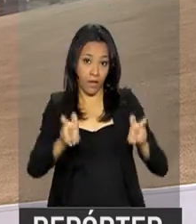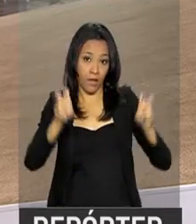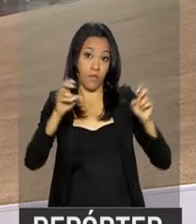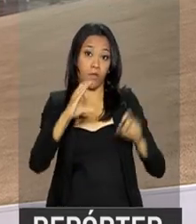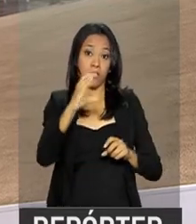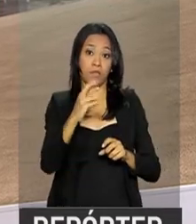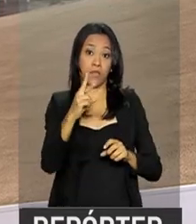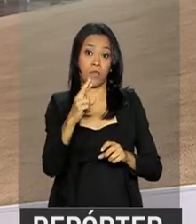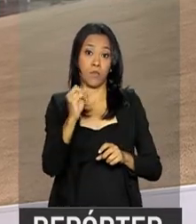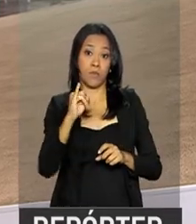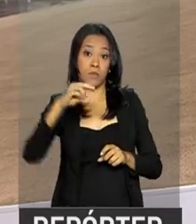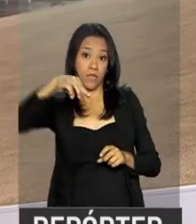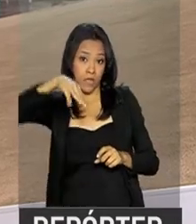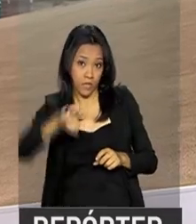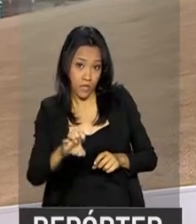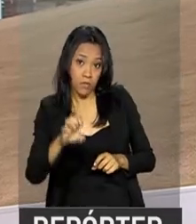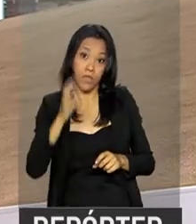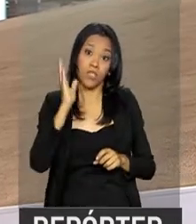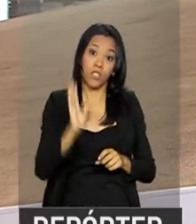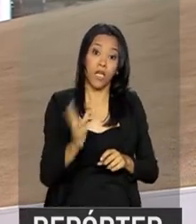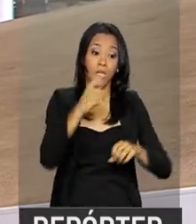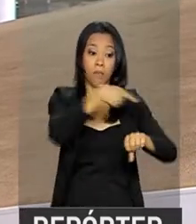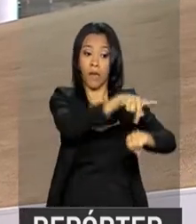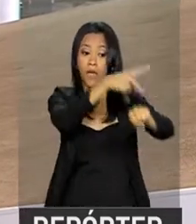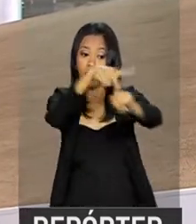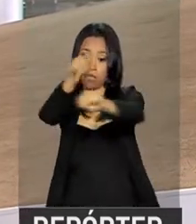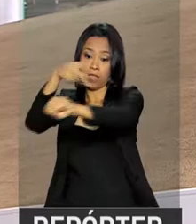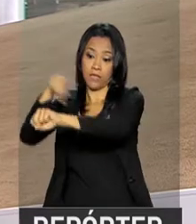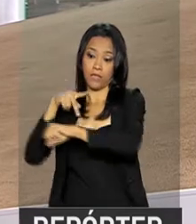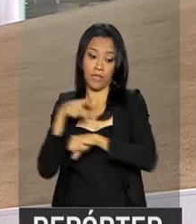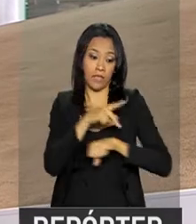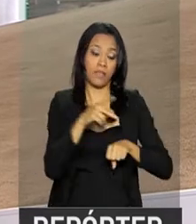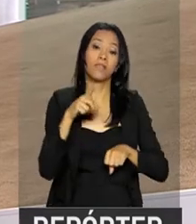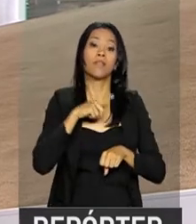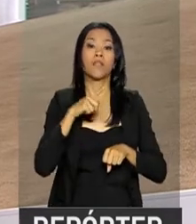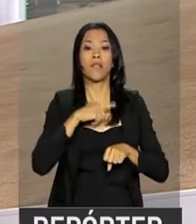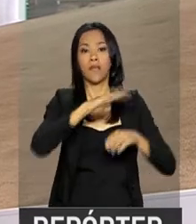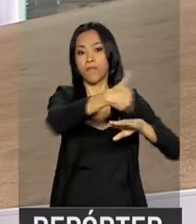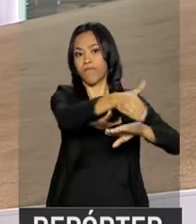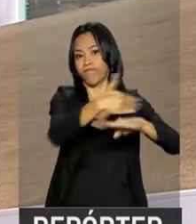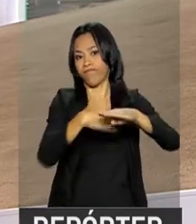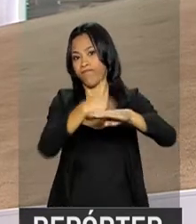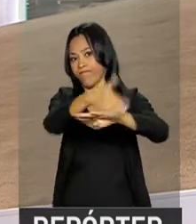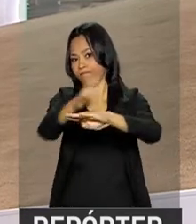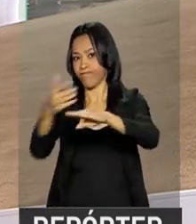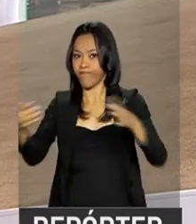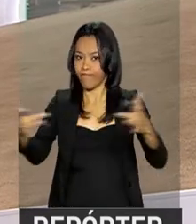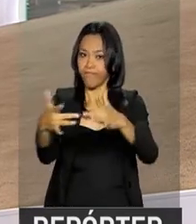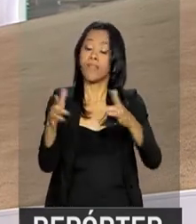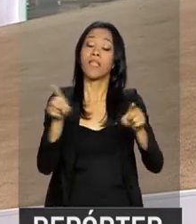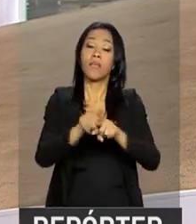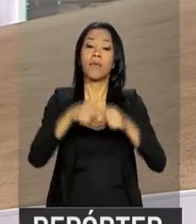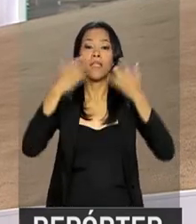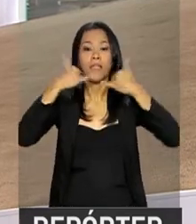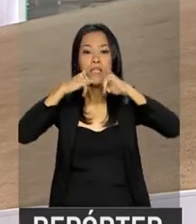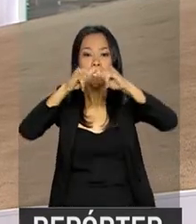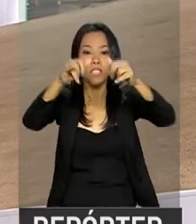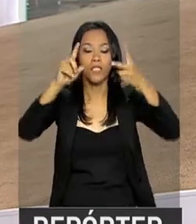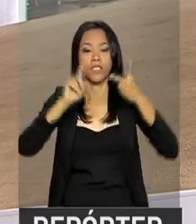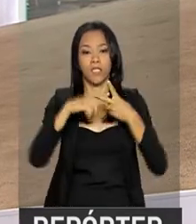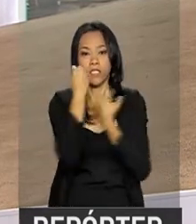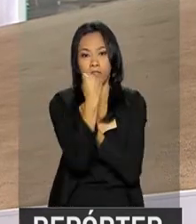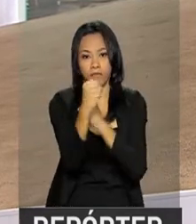transnacional já que os países compartilham de uma extensa fronteira comum também energia defesa